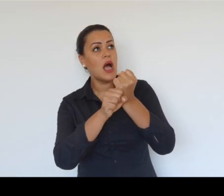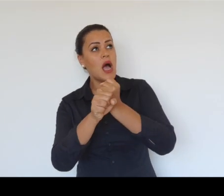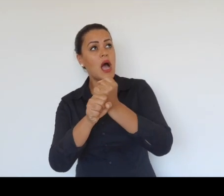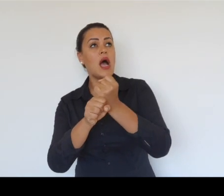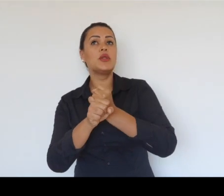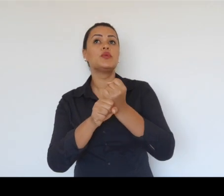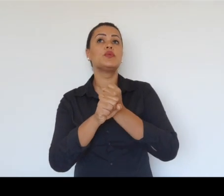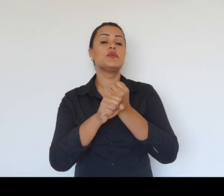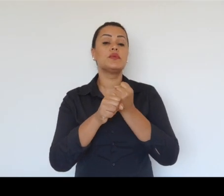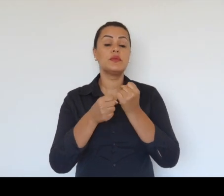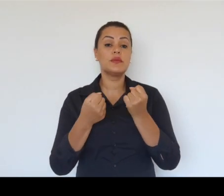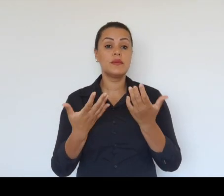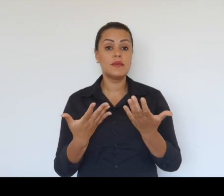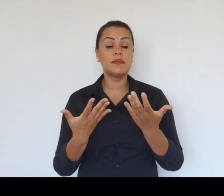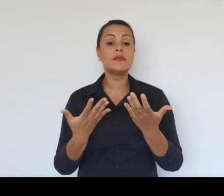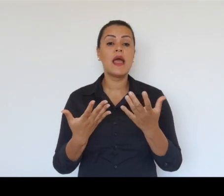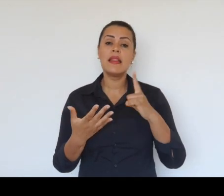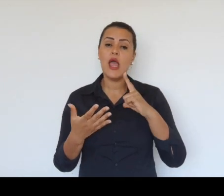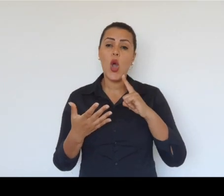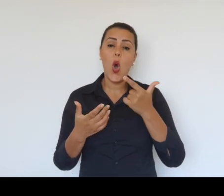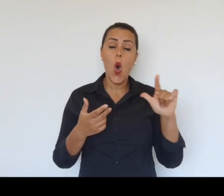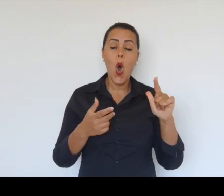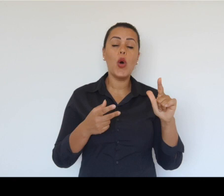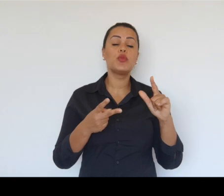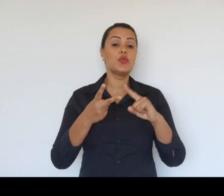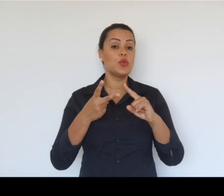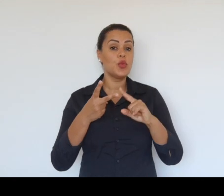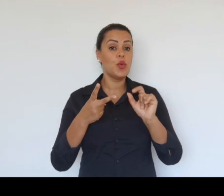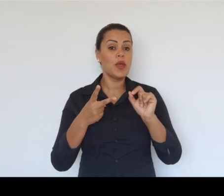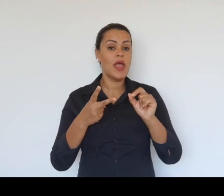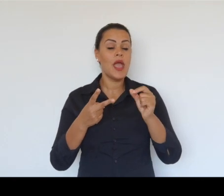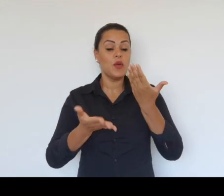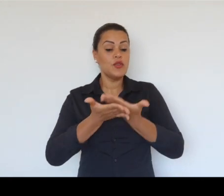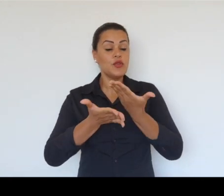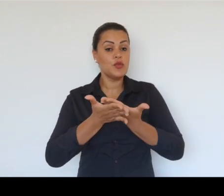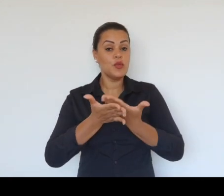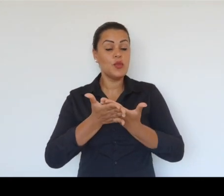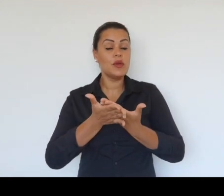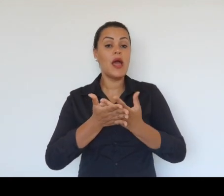da humanidade e tal. Em outro momento, quando você estuda história regional,